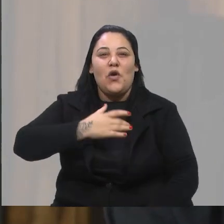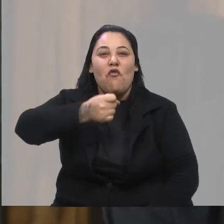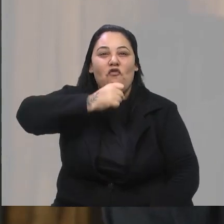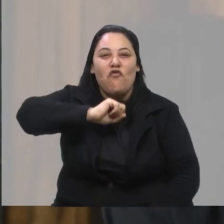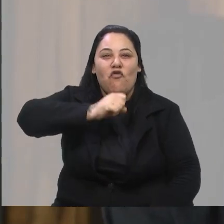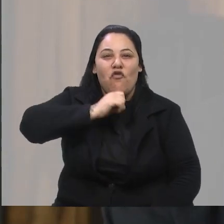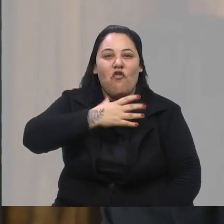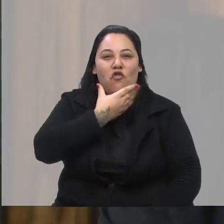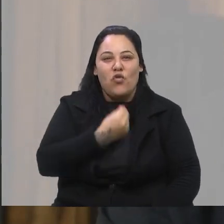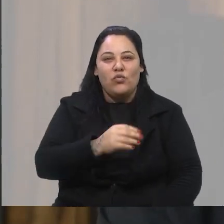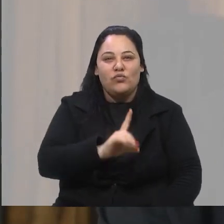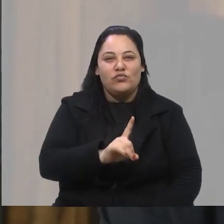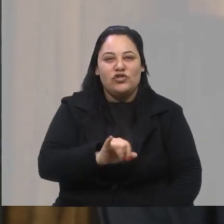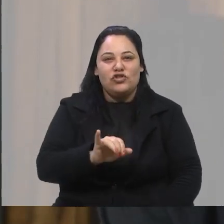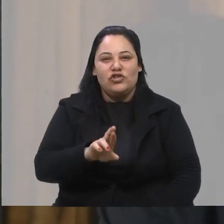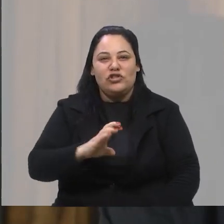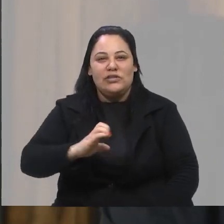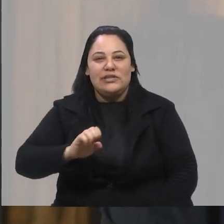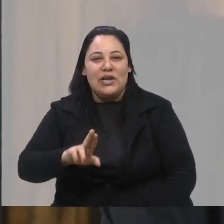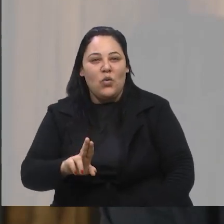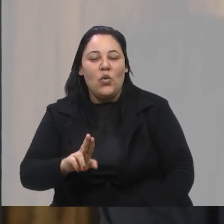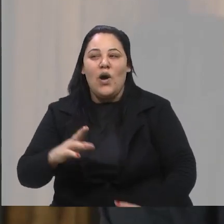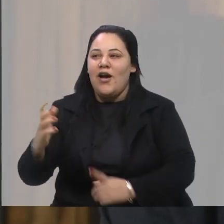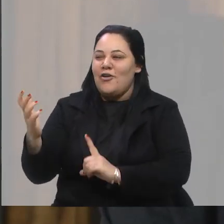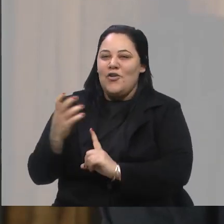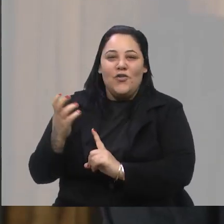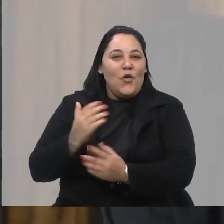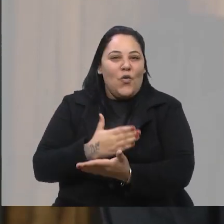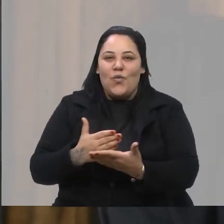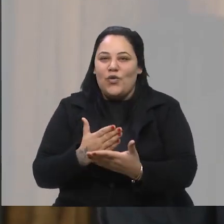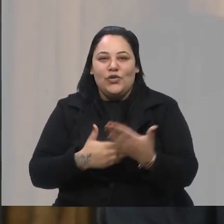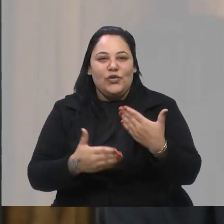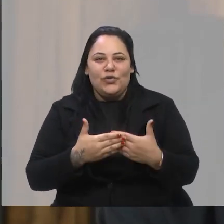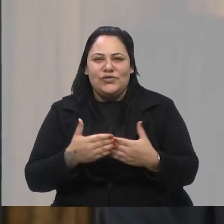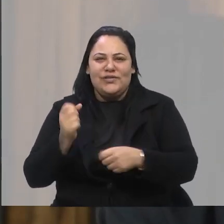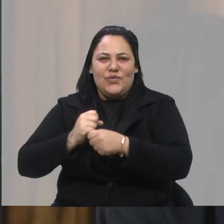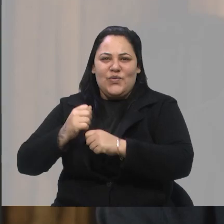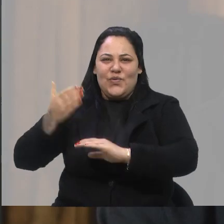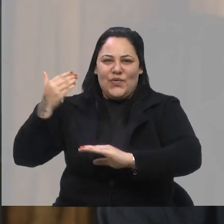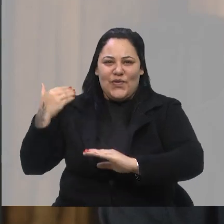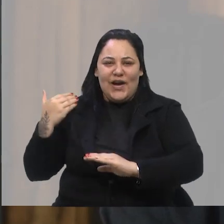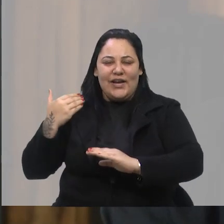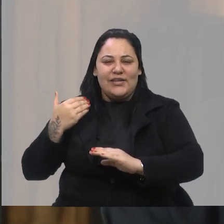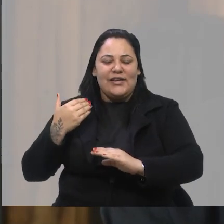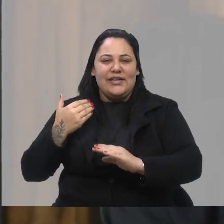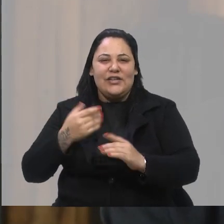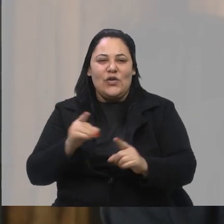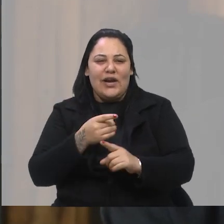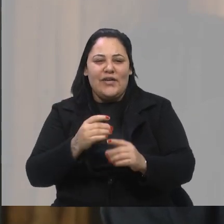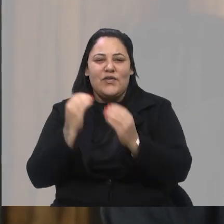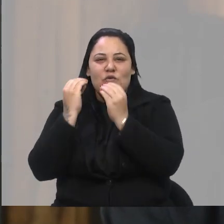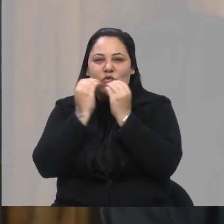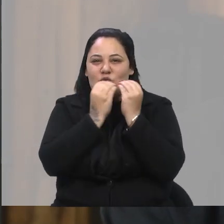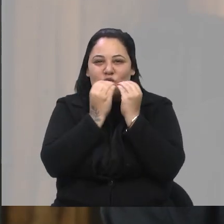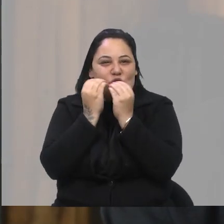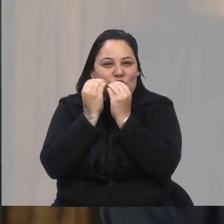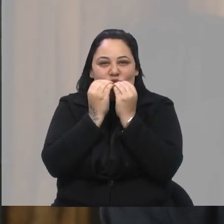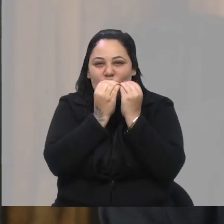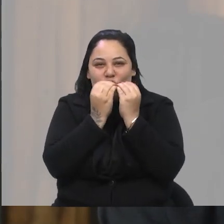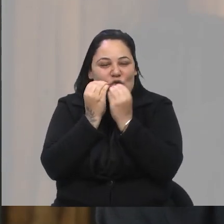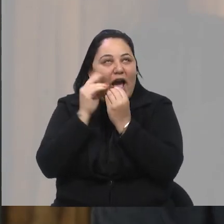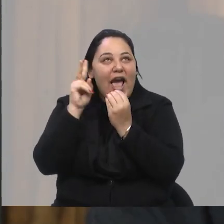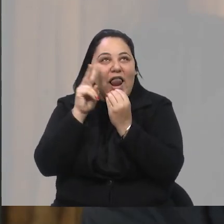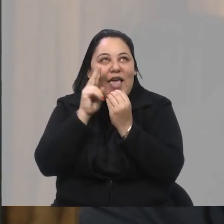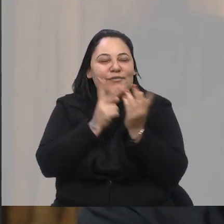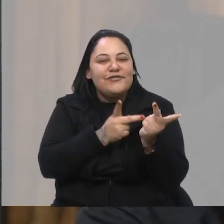ele foi o início de tudo, assim. Na época ele tocava gaitinha de boca. E eu lembro que eu ia nas rádios